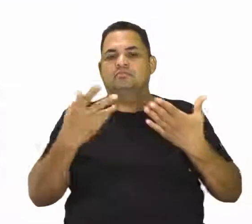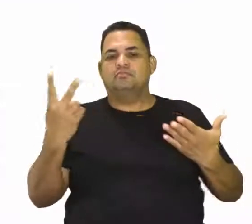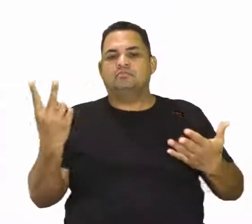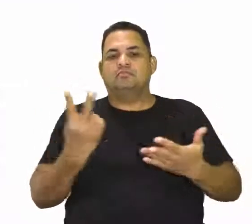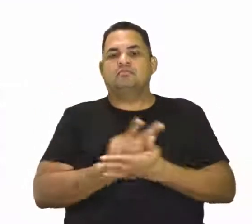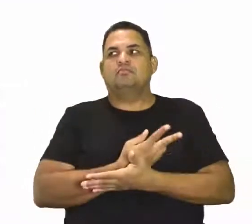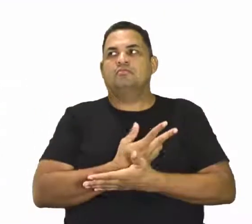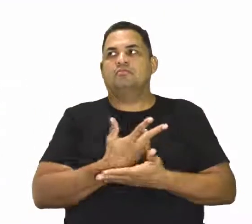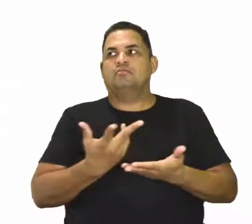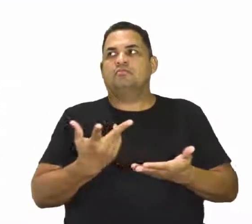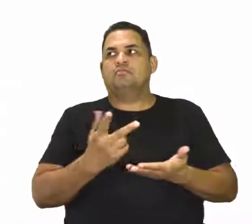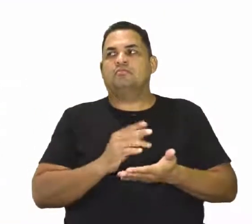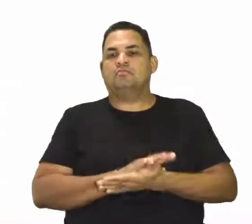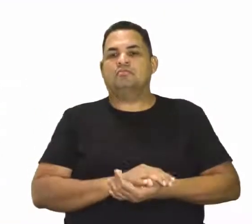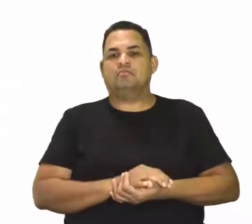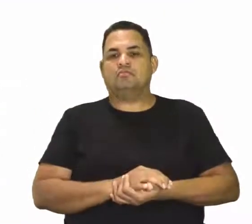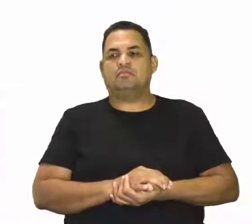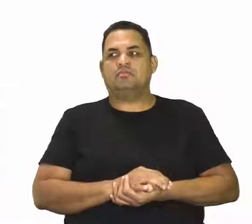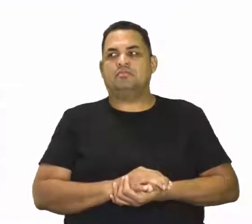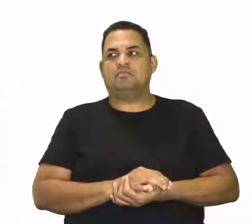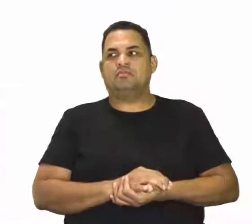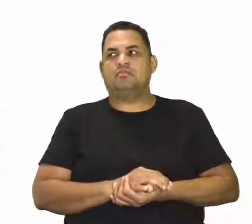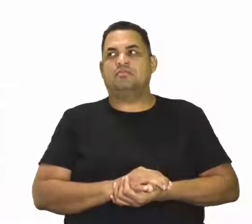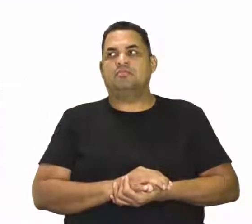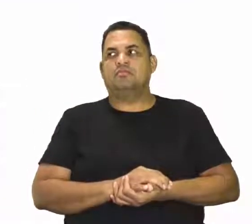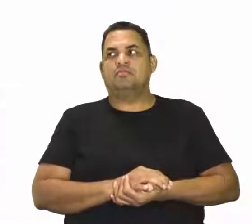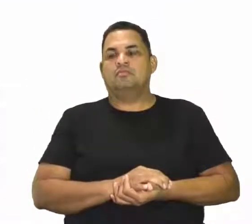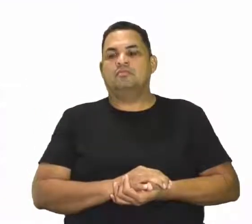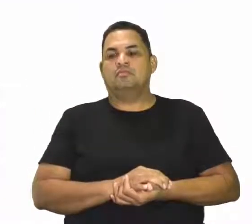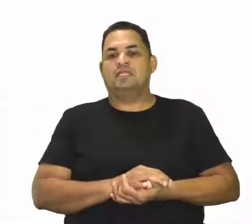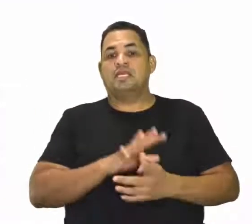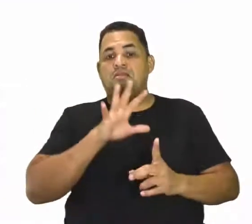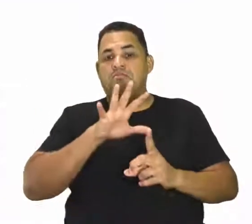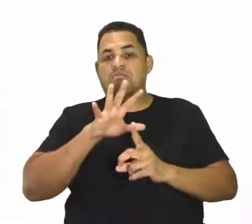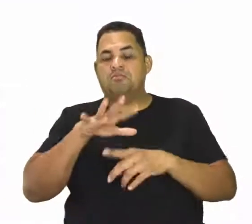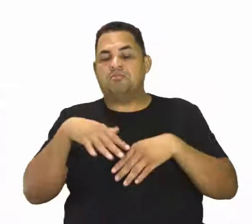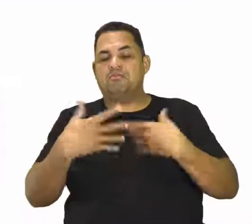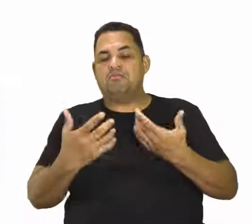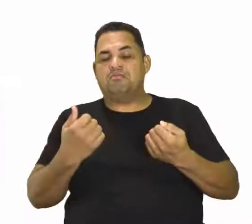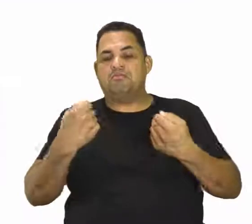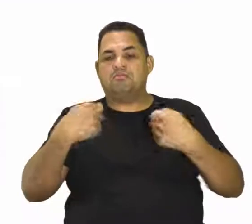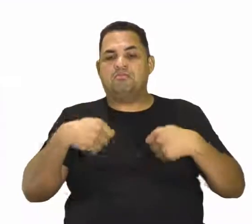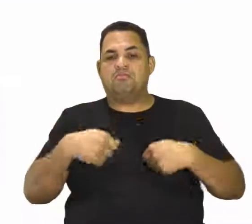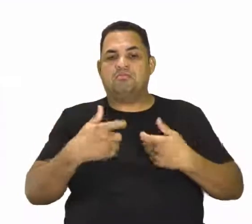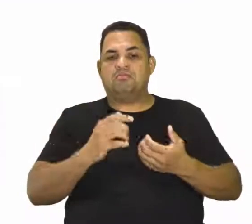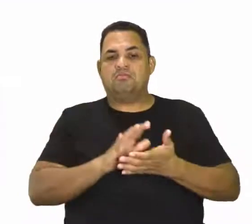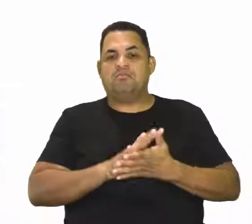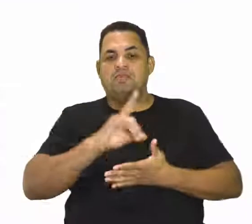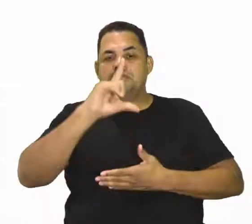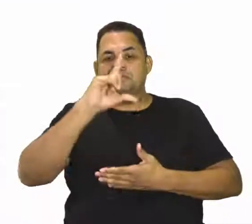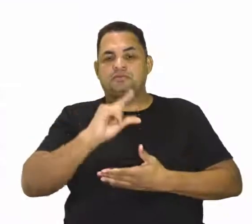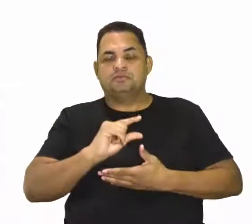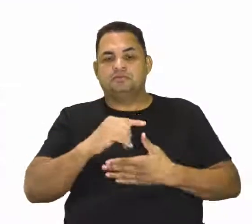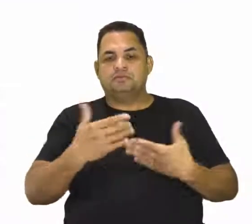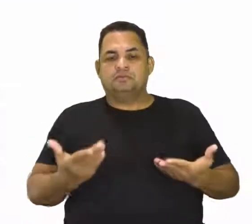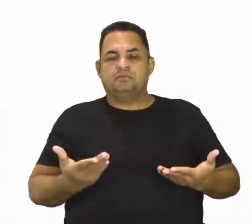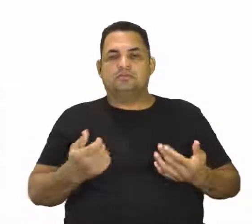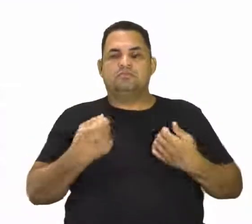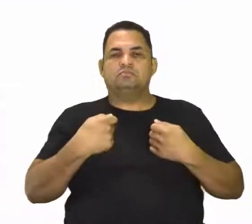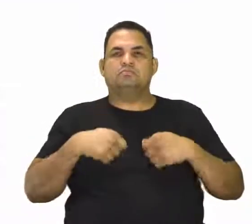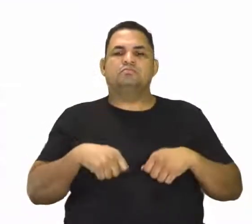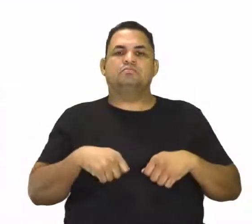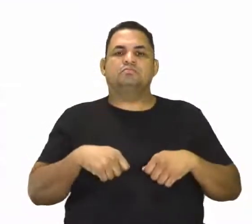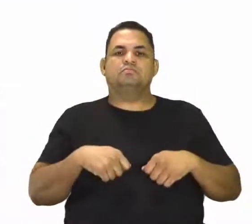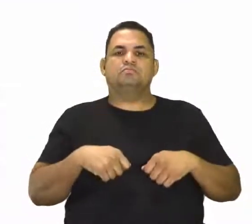ocorra determinadas situações de interferência, a gente possa amenizar, nós